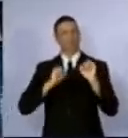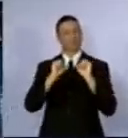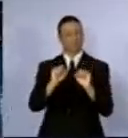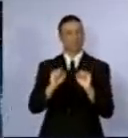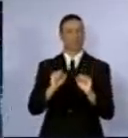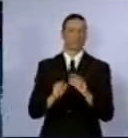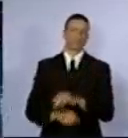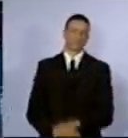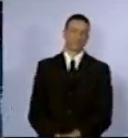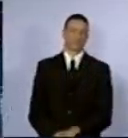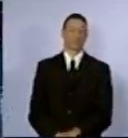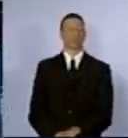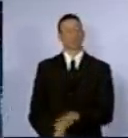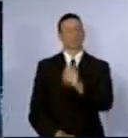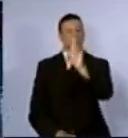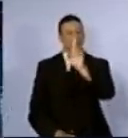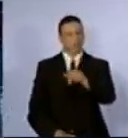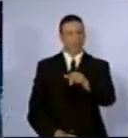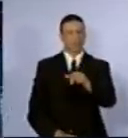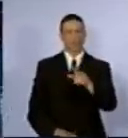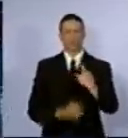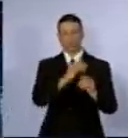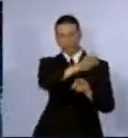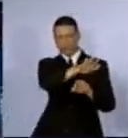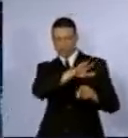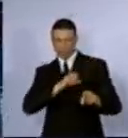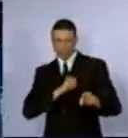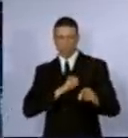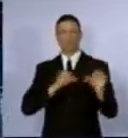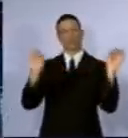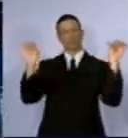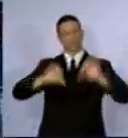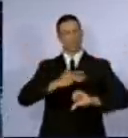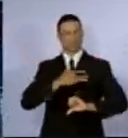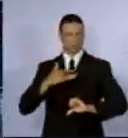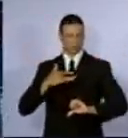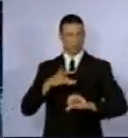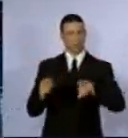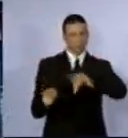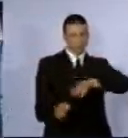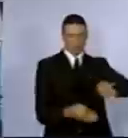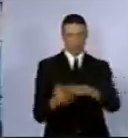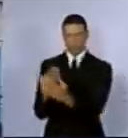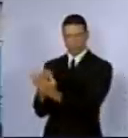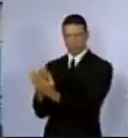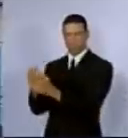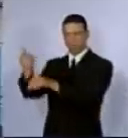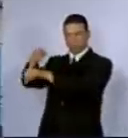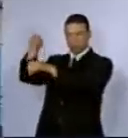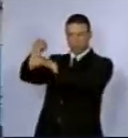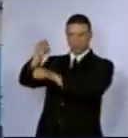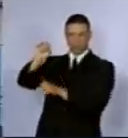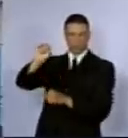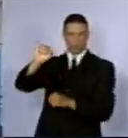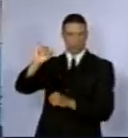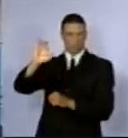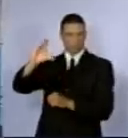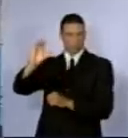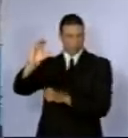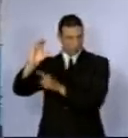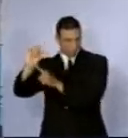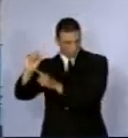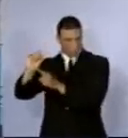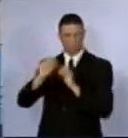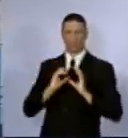exposição que pode levar a danos. Os estudos que foram conduzidos na Suíça com Alzheimer